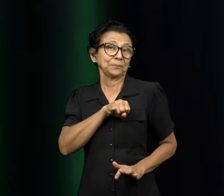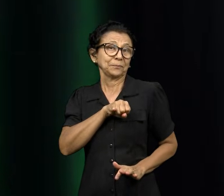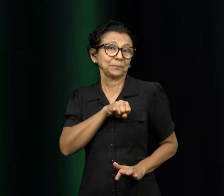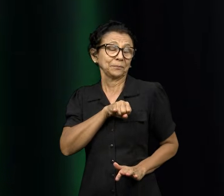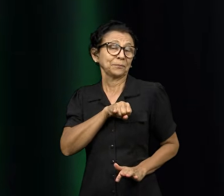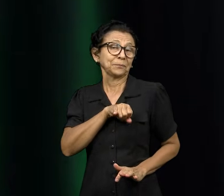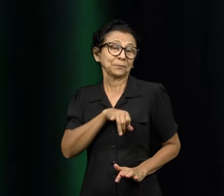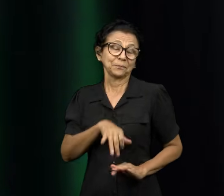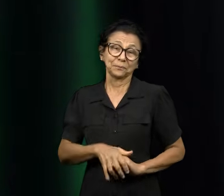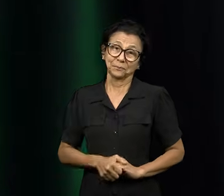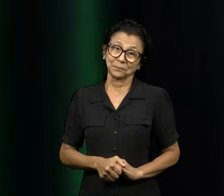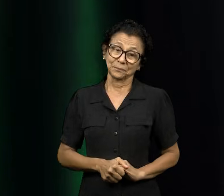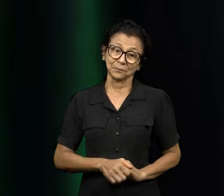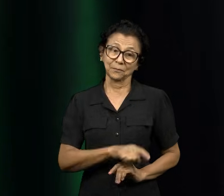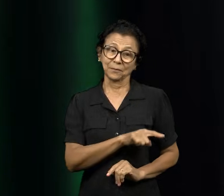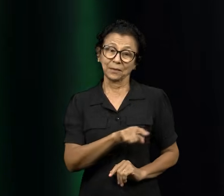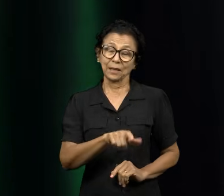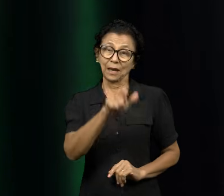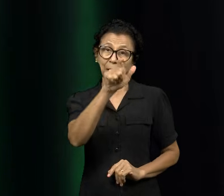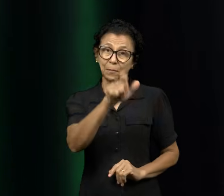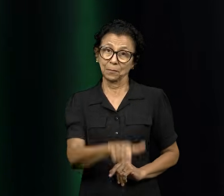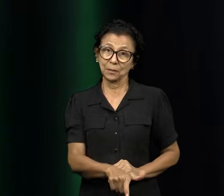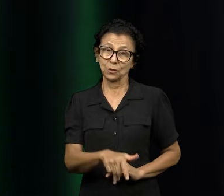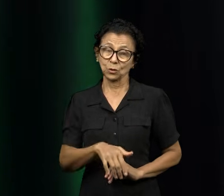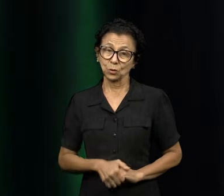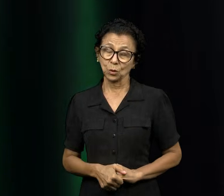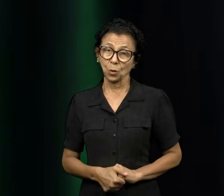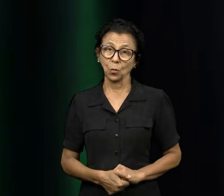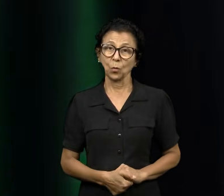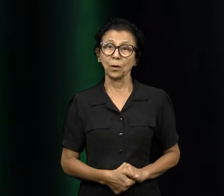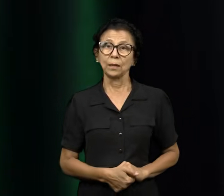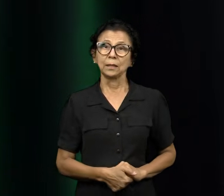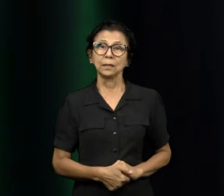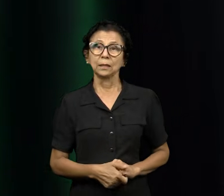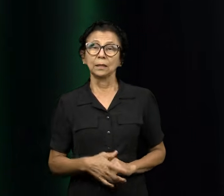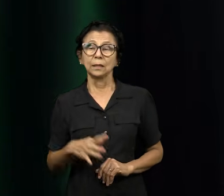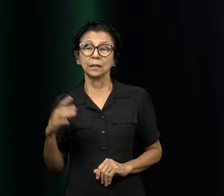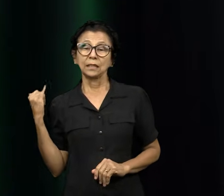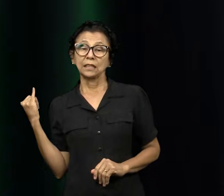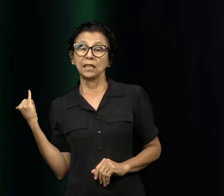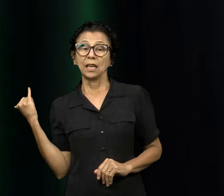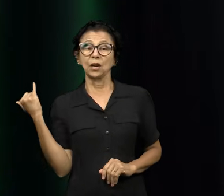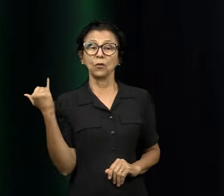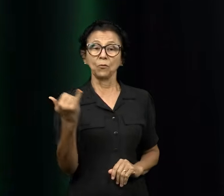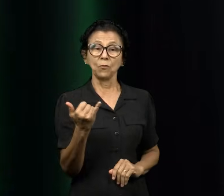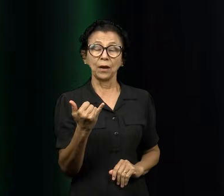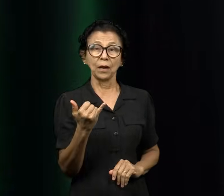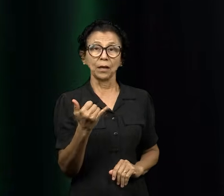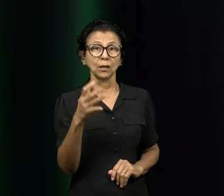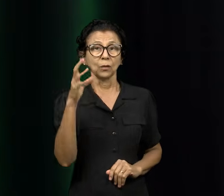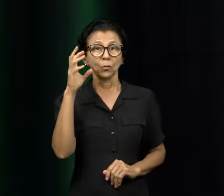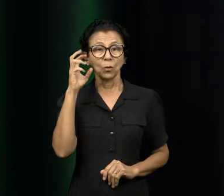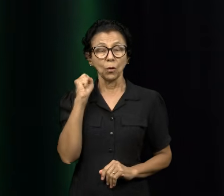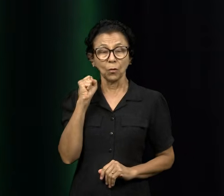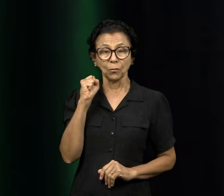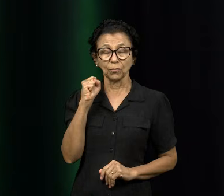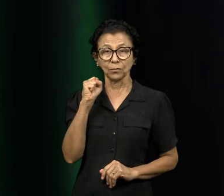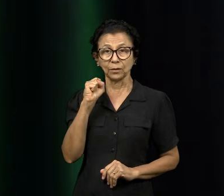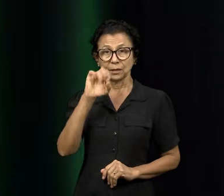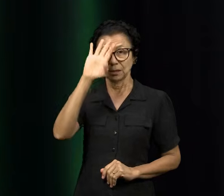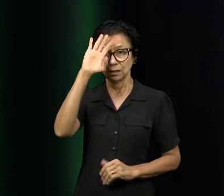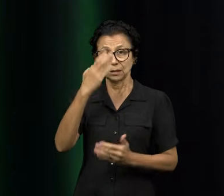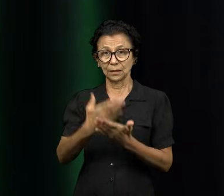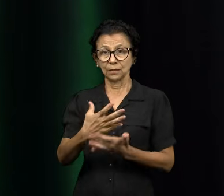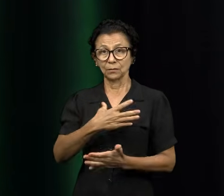Digo que quem ouve a minha palavra e crê no Filho de Deus tem a vida eterna